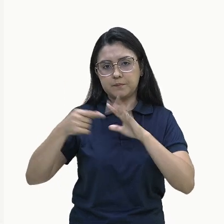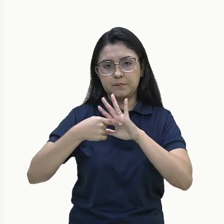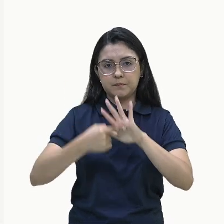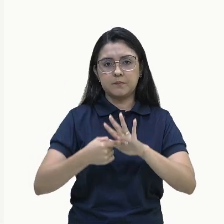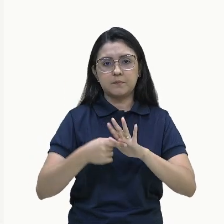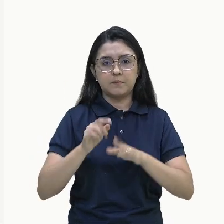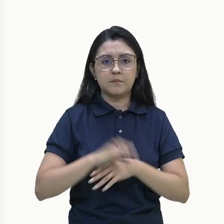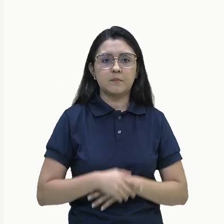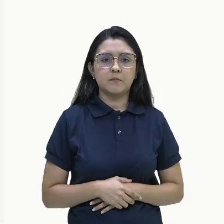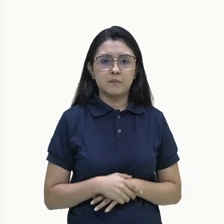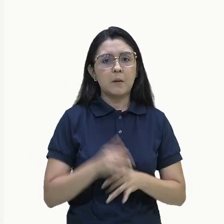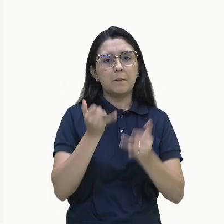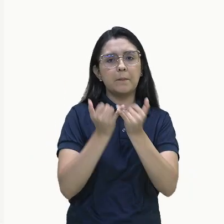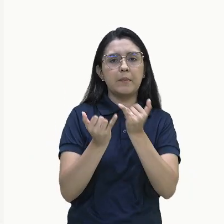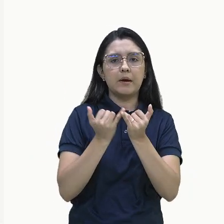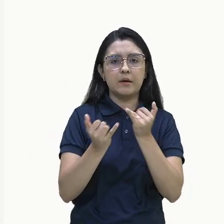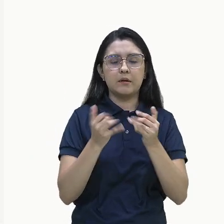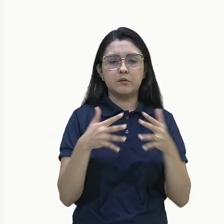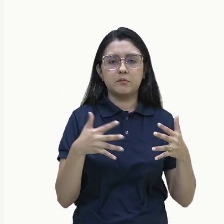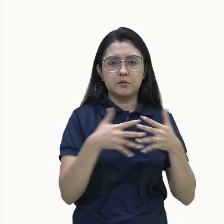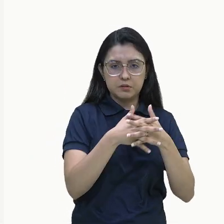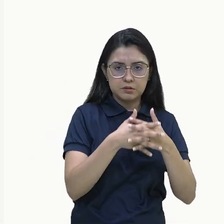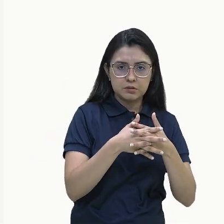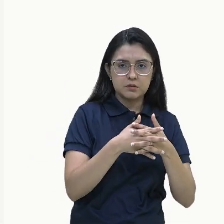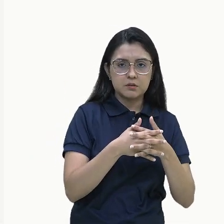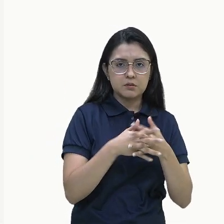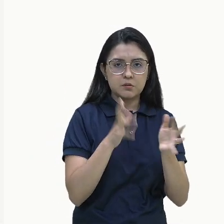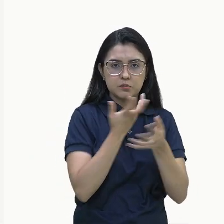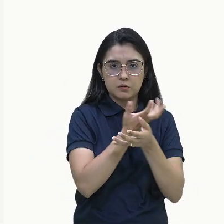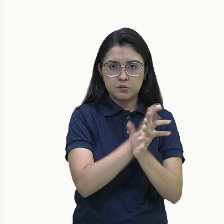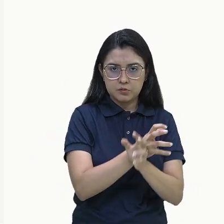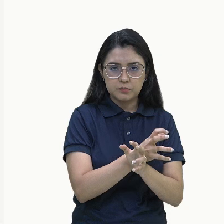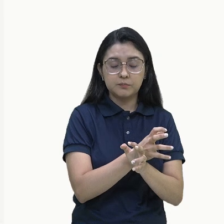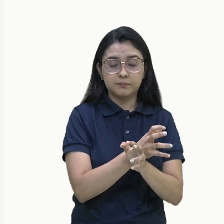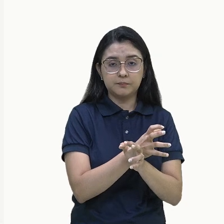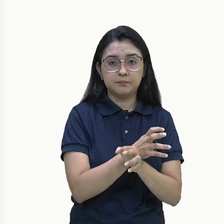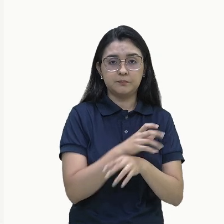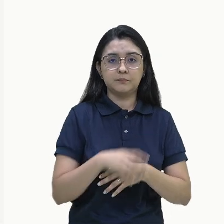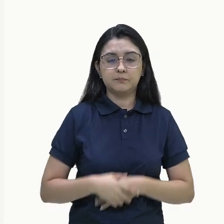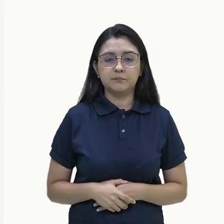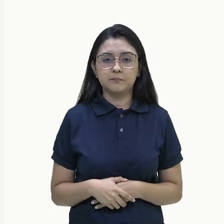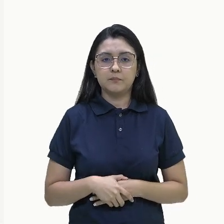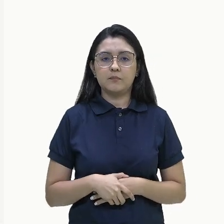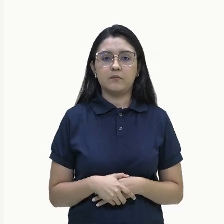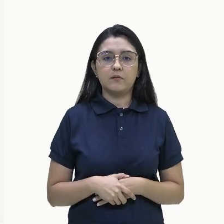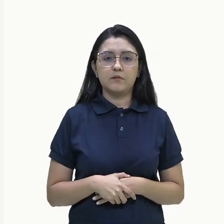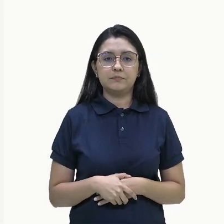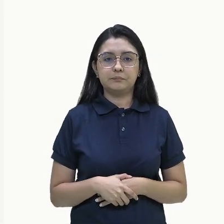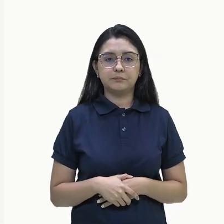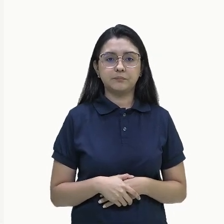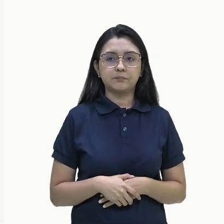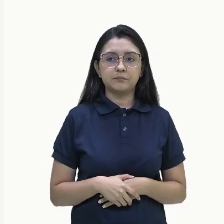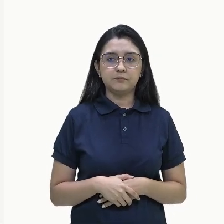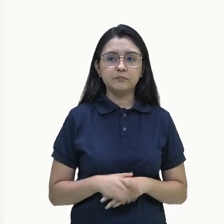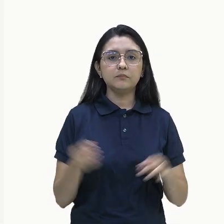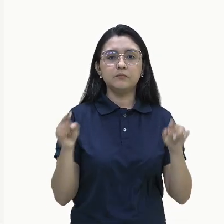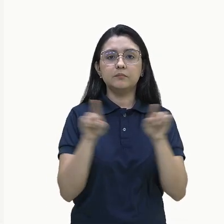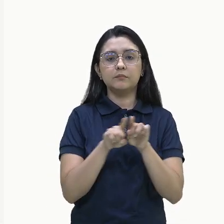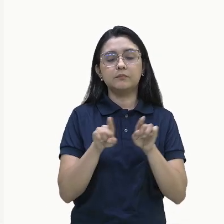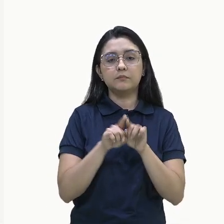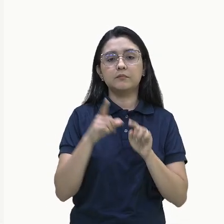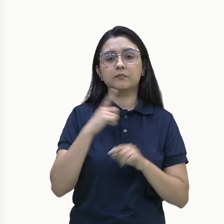são similares ao do tecido esquelético, né, as fibras musculares, e elas